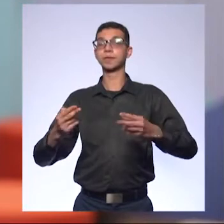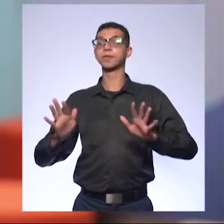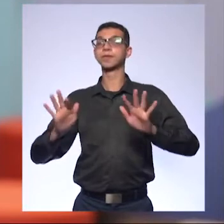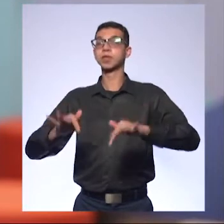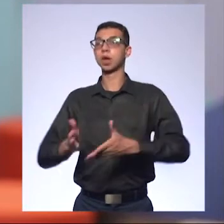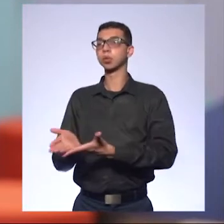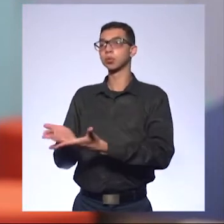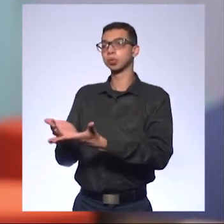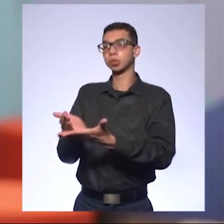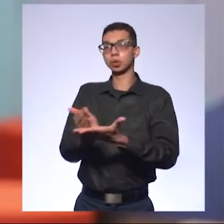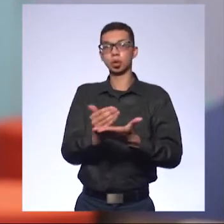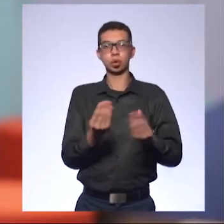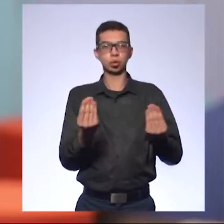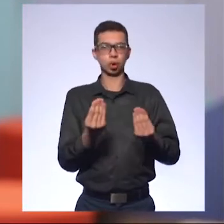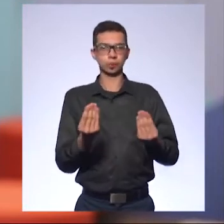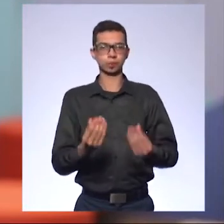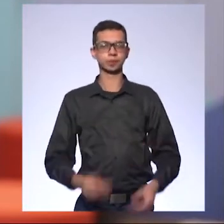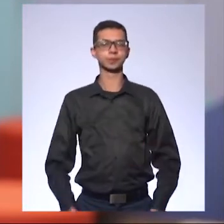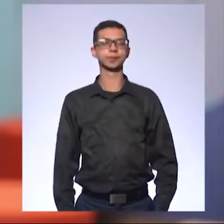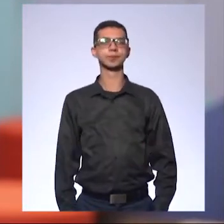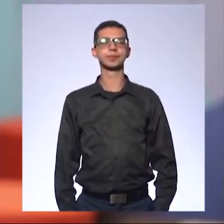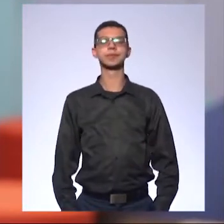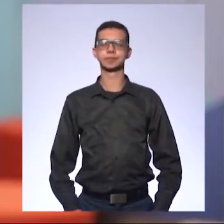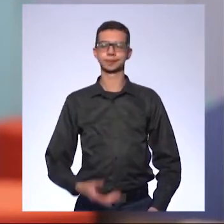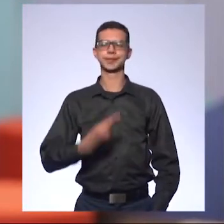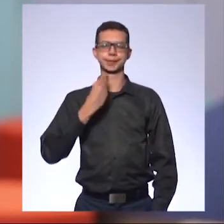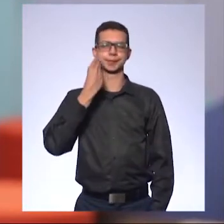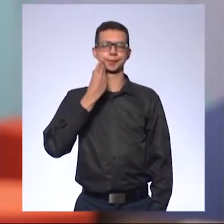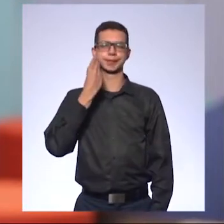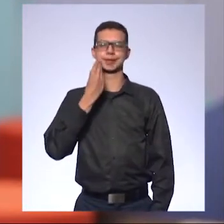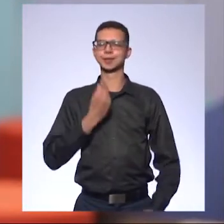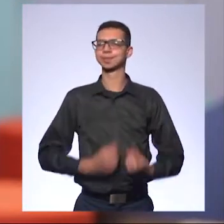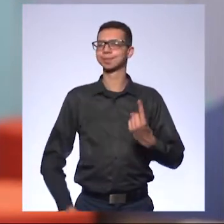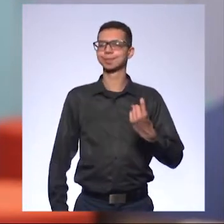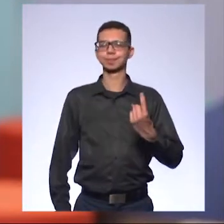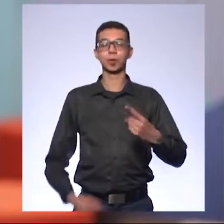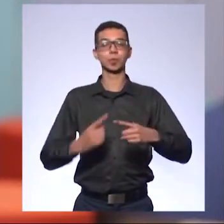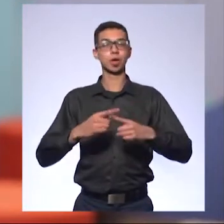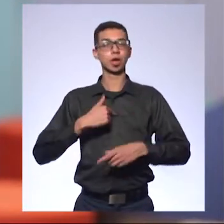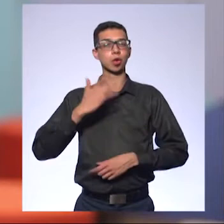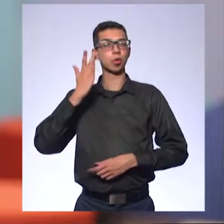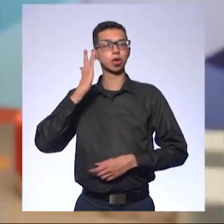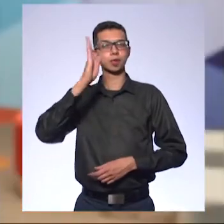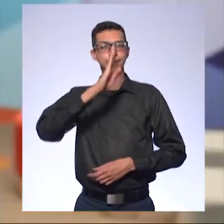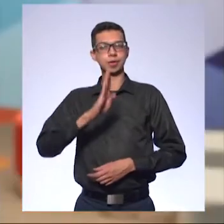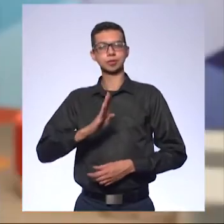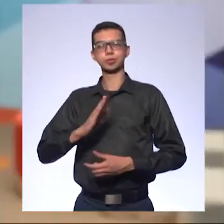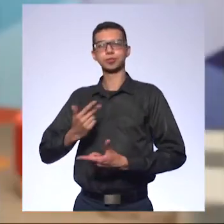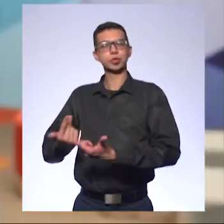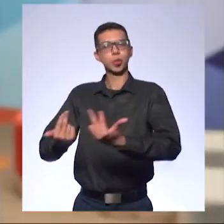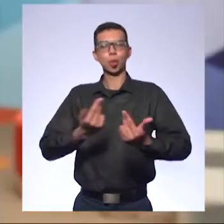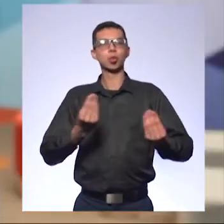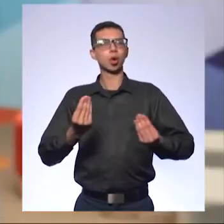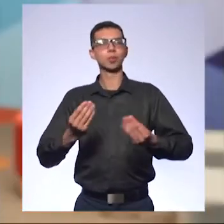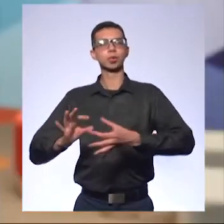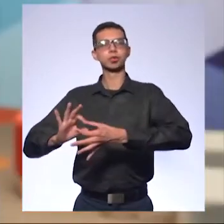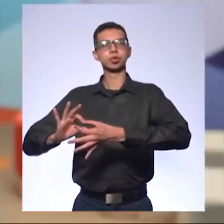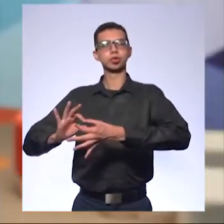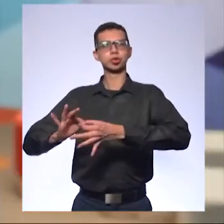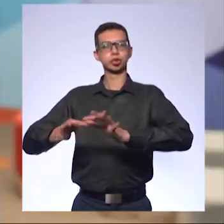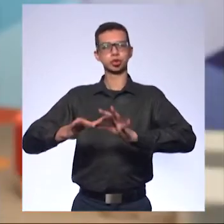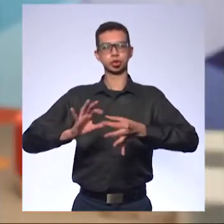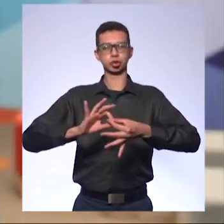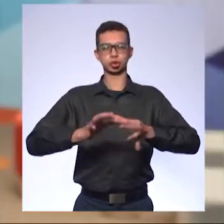Olímpicos foram uma experiência única, né? Eu acho que para todos nós, como brasileiros, ter os Jogos no Brasil. Então, nós fizemos um acordo